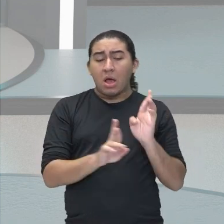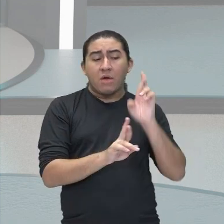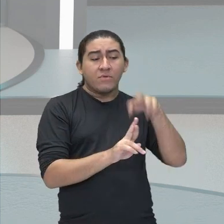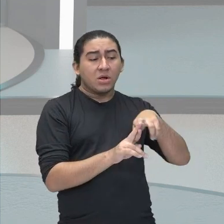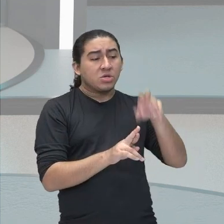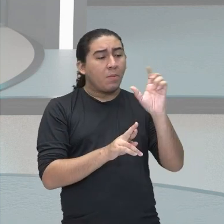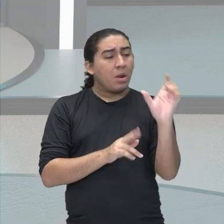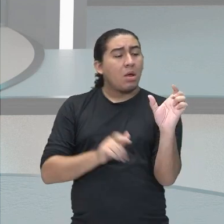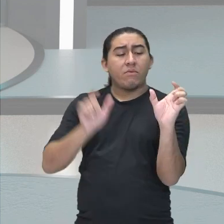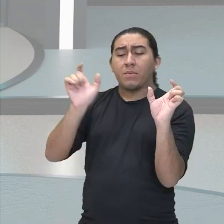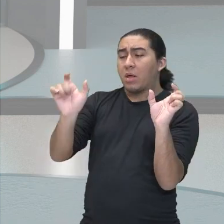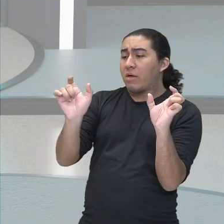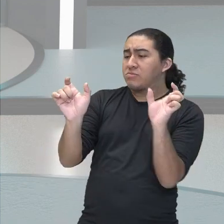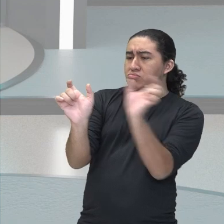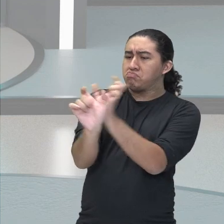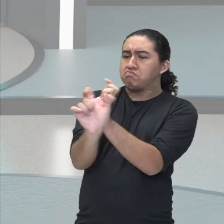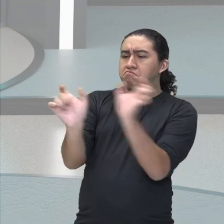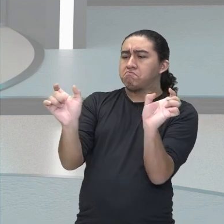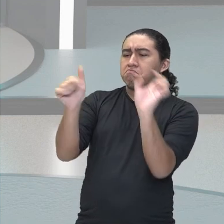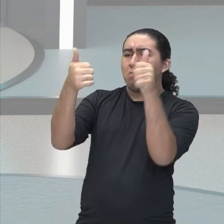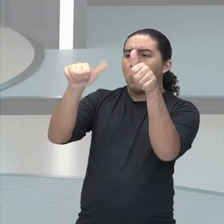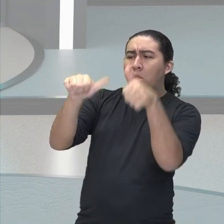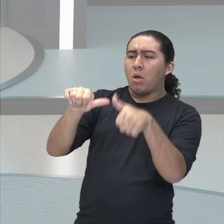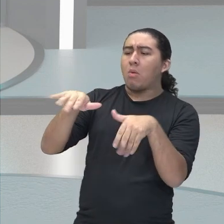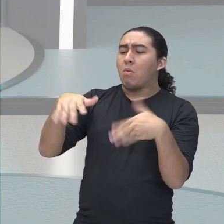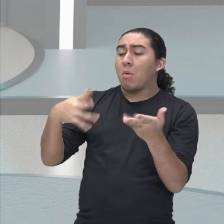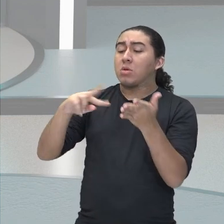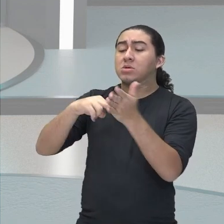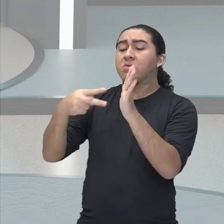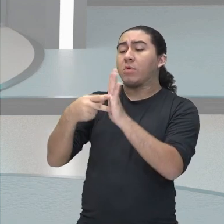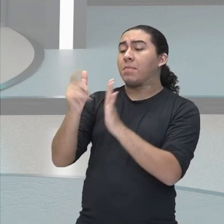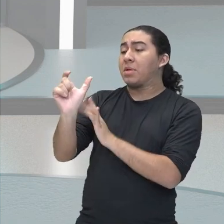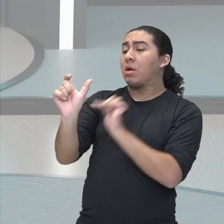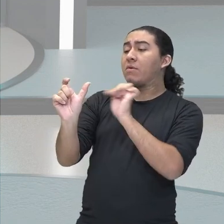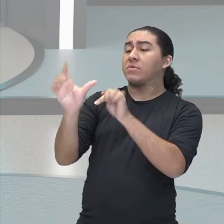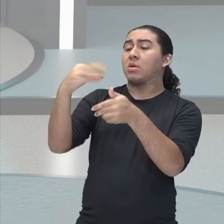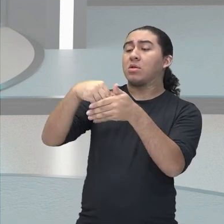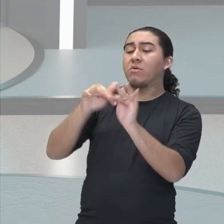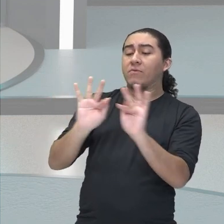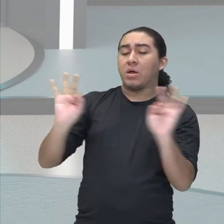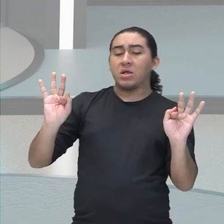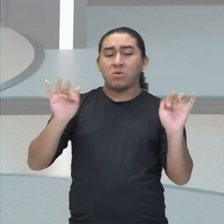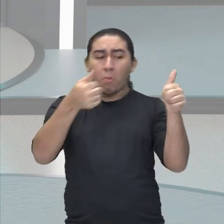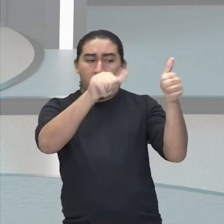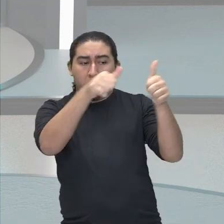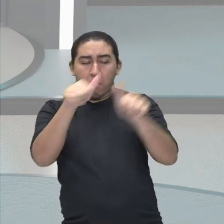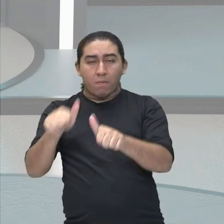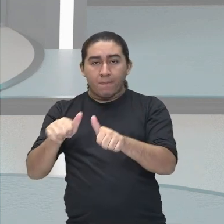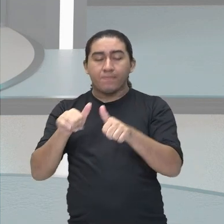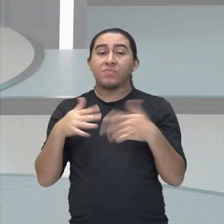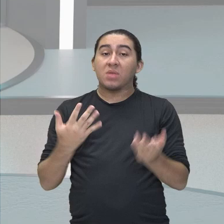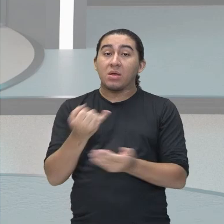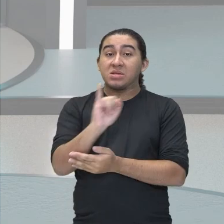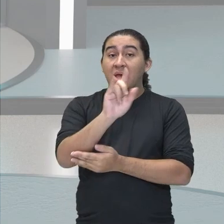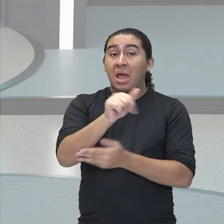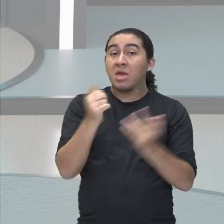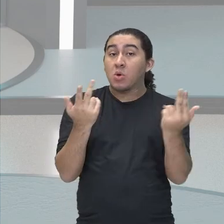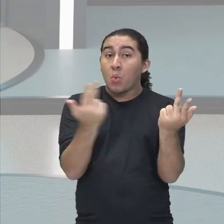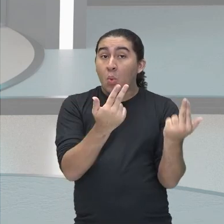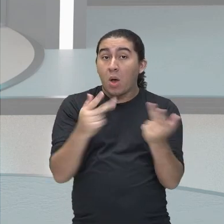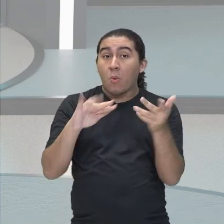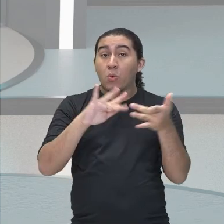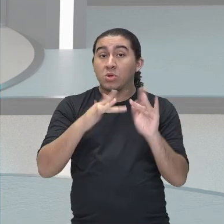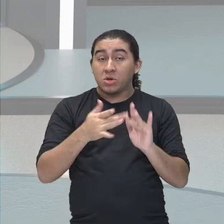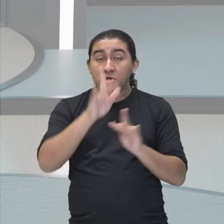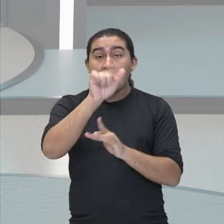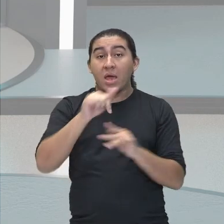as palavras, né? Qual o sentido que ela traz. Se eu digo de igualdade, igual, eu vou